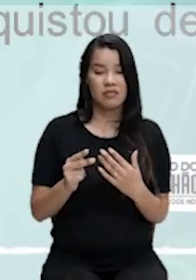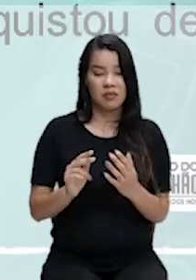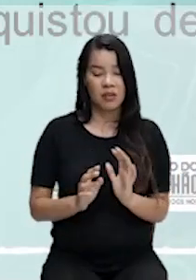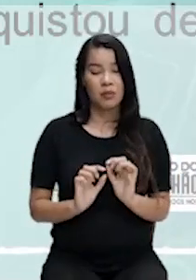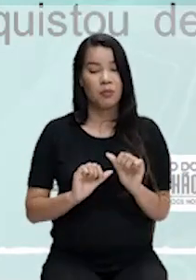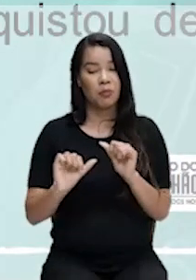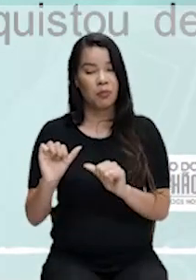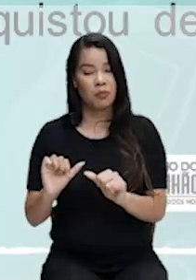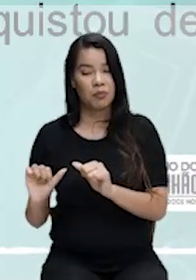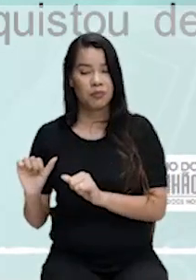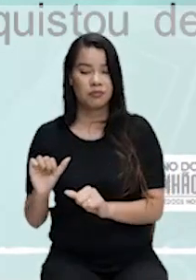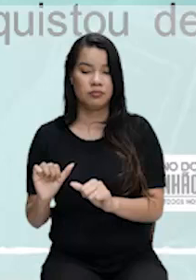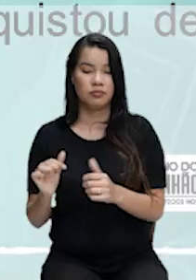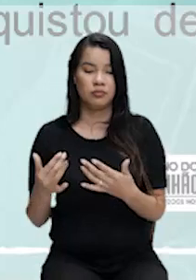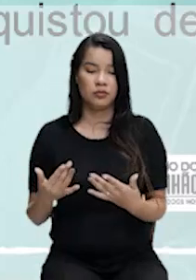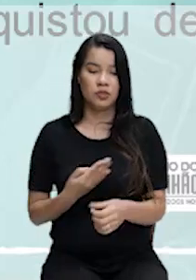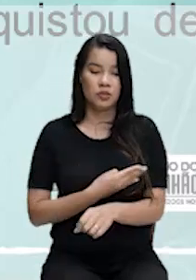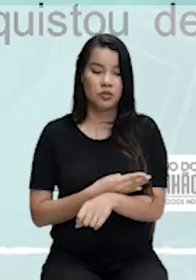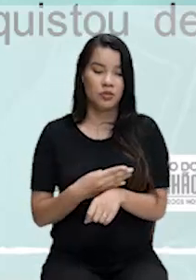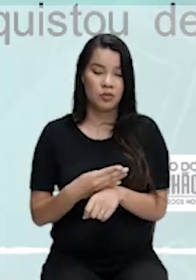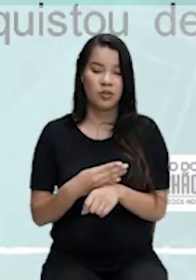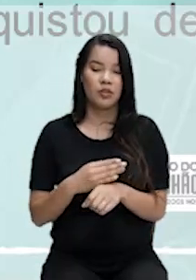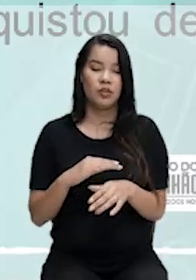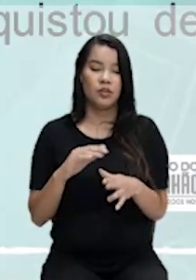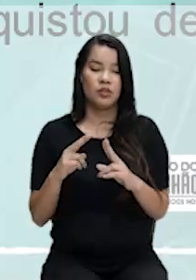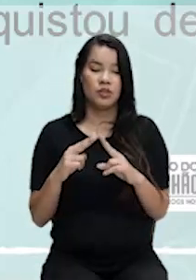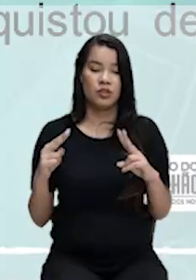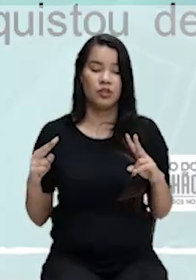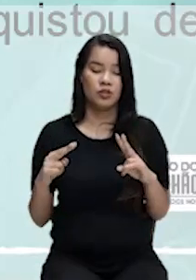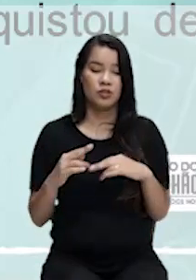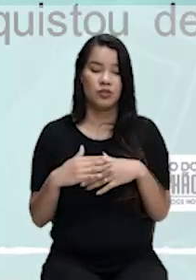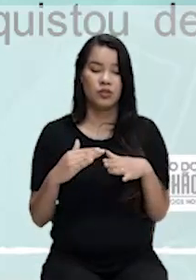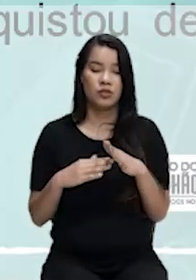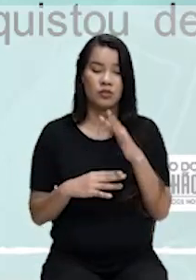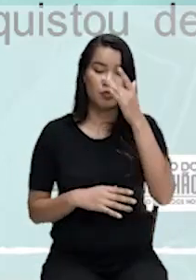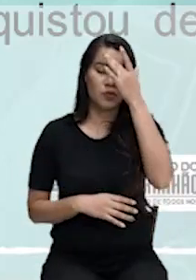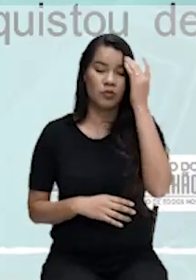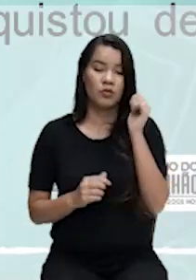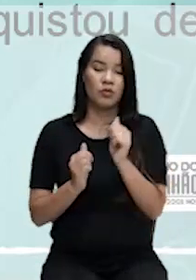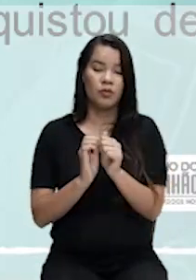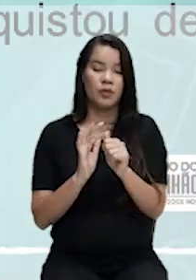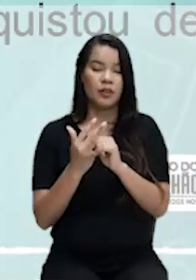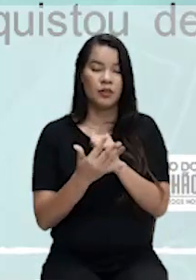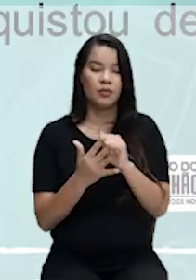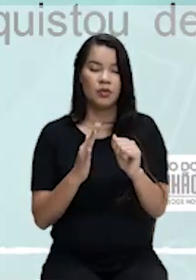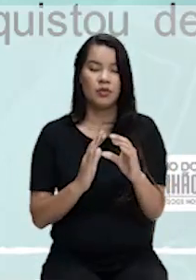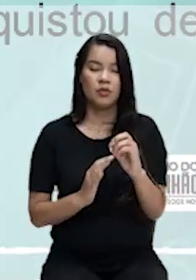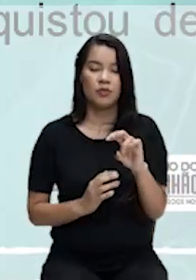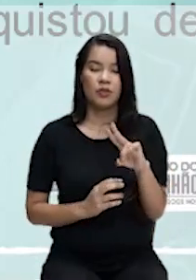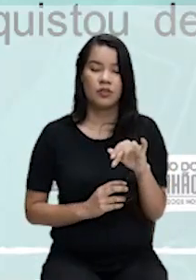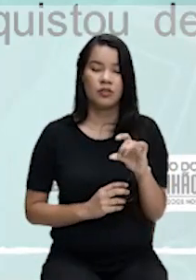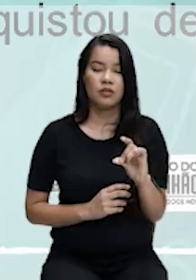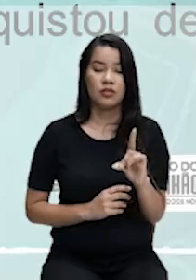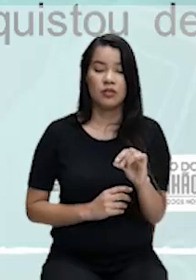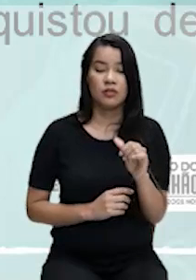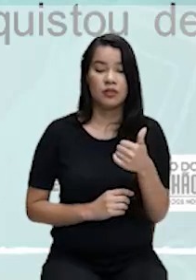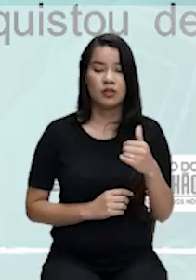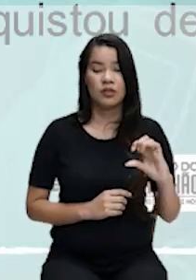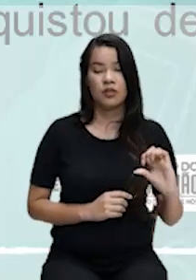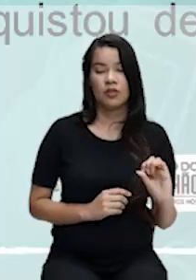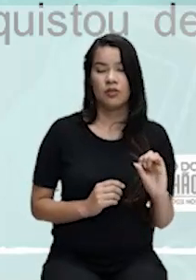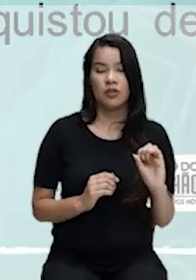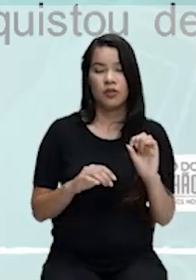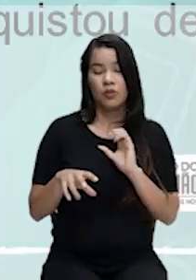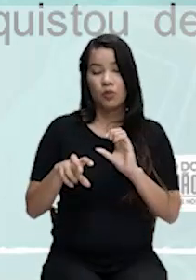pessoas em todo o mundo. Com a pandemia do Covid-19, o consumo de informação nos mais variados formatos dentro das